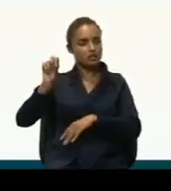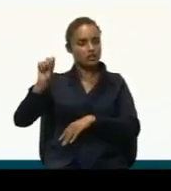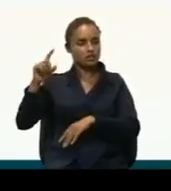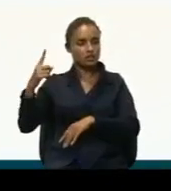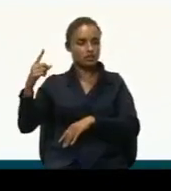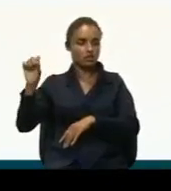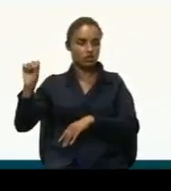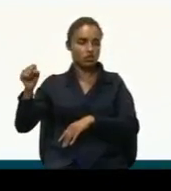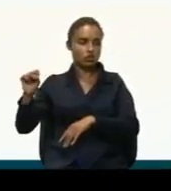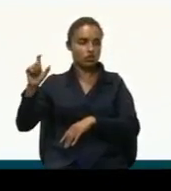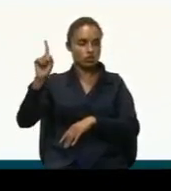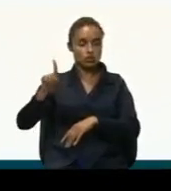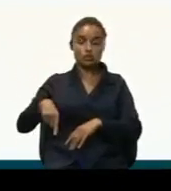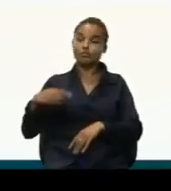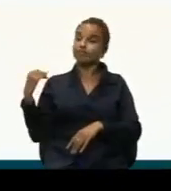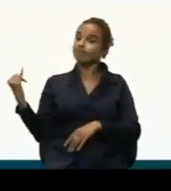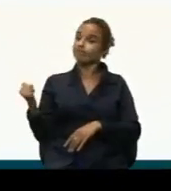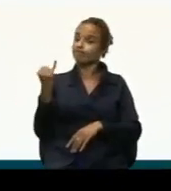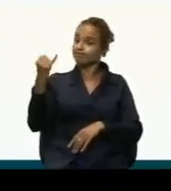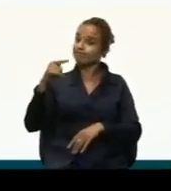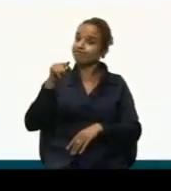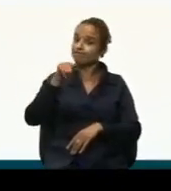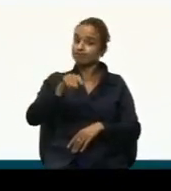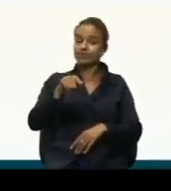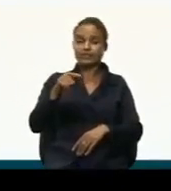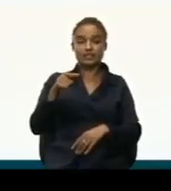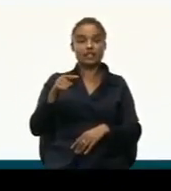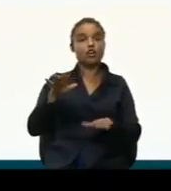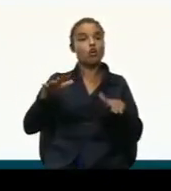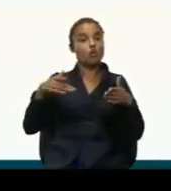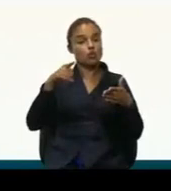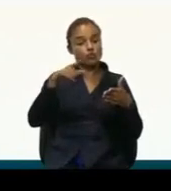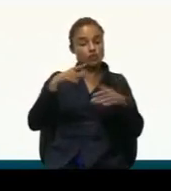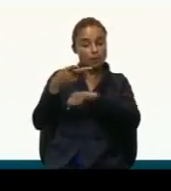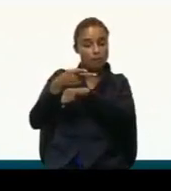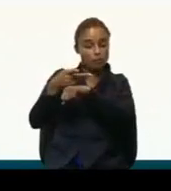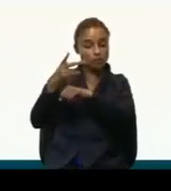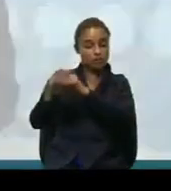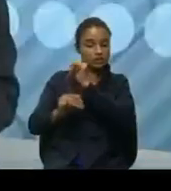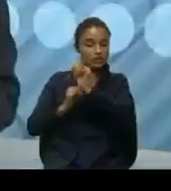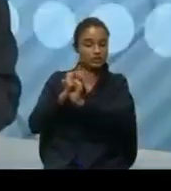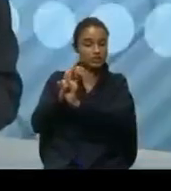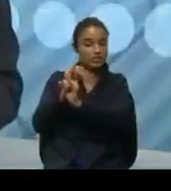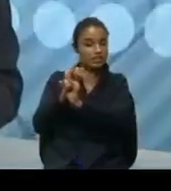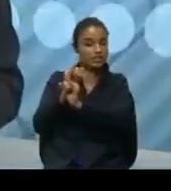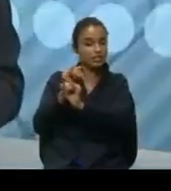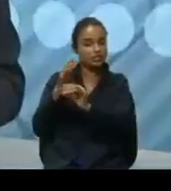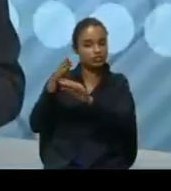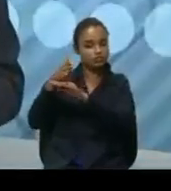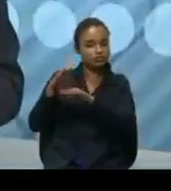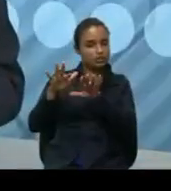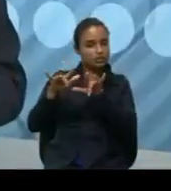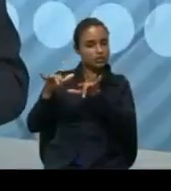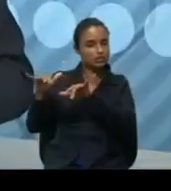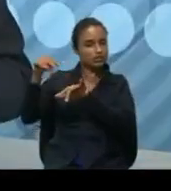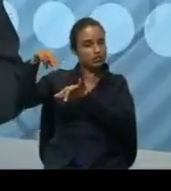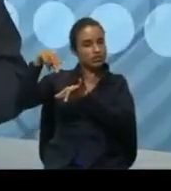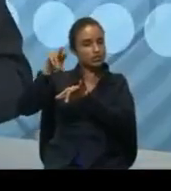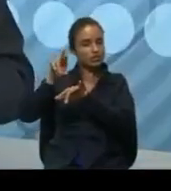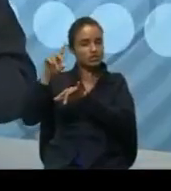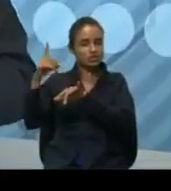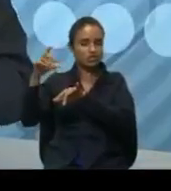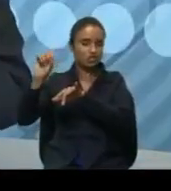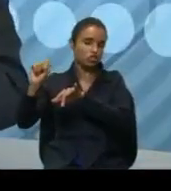NR18. E outro fato importante também, quando você for pesquisar sobre a NR18, atenção, não vai lá